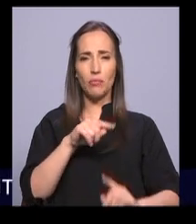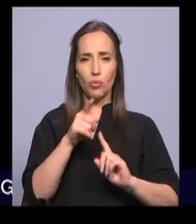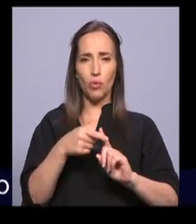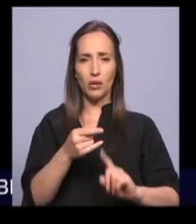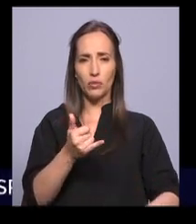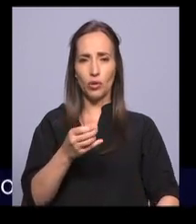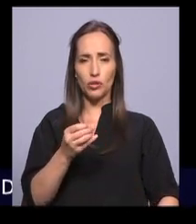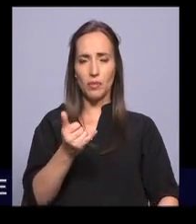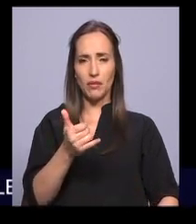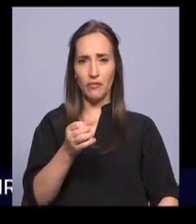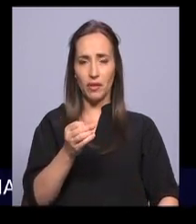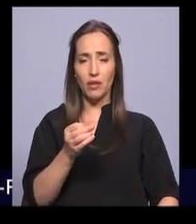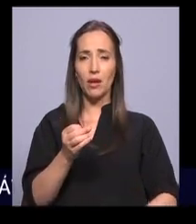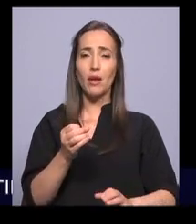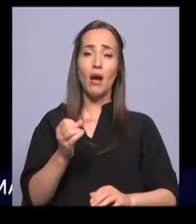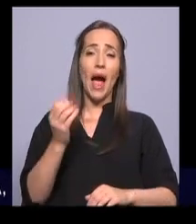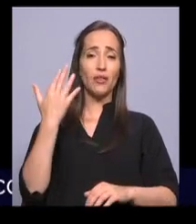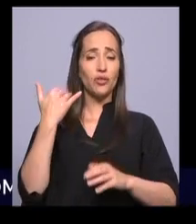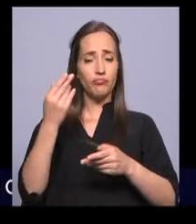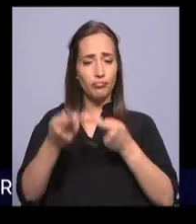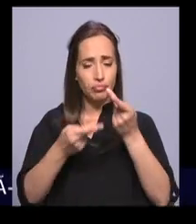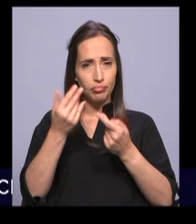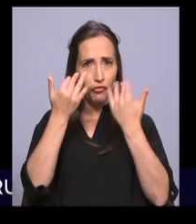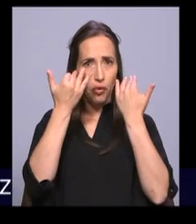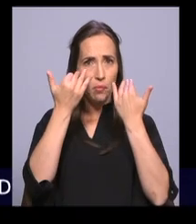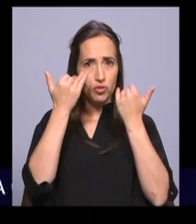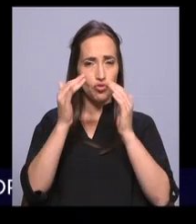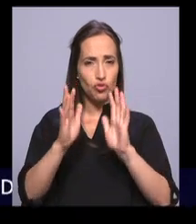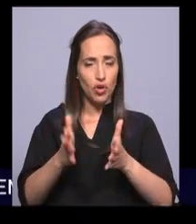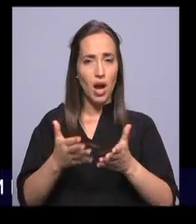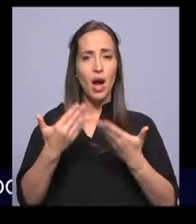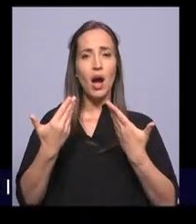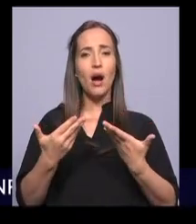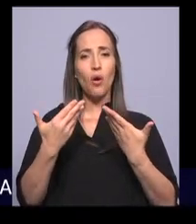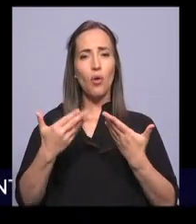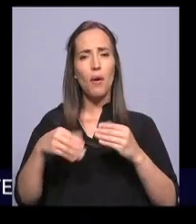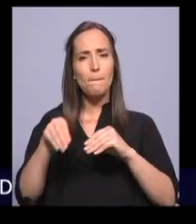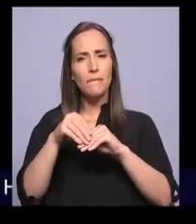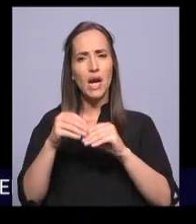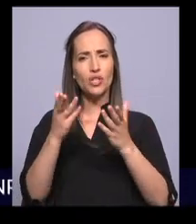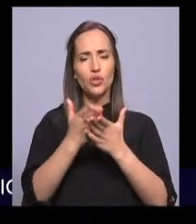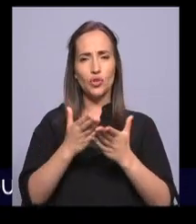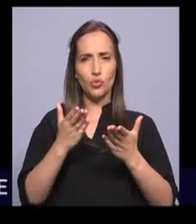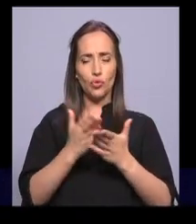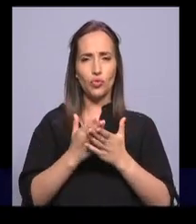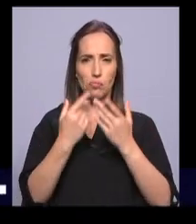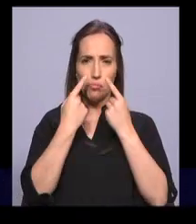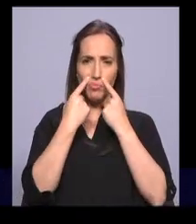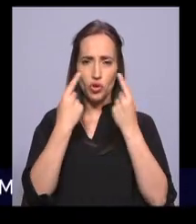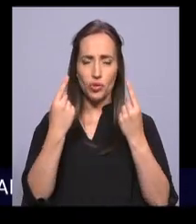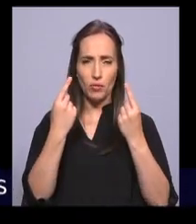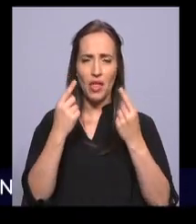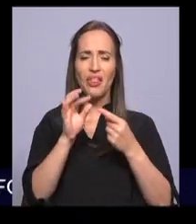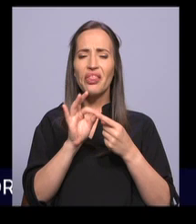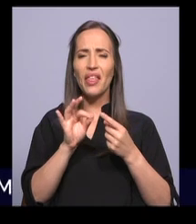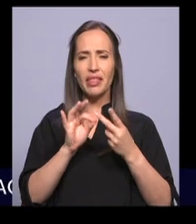destas amostras, que nos deram-nos alguns dados. Agora temos um conjunto de outros estudos que nos mostram com mais